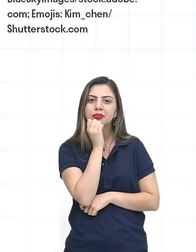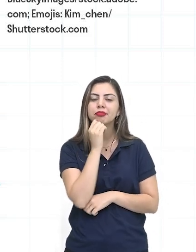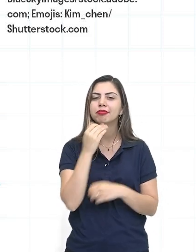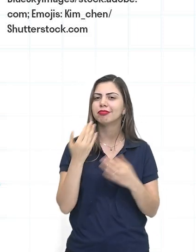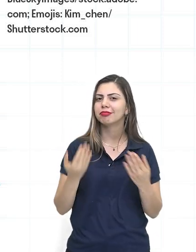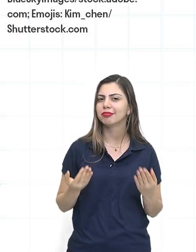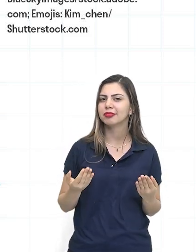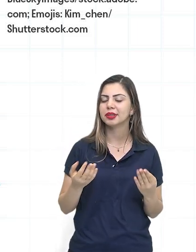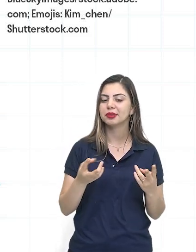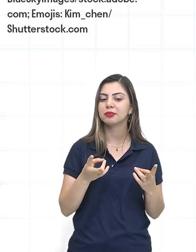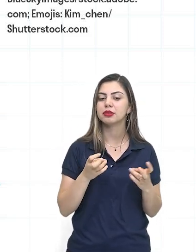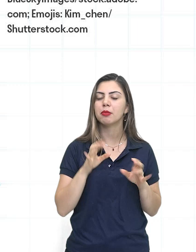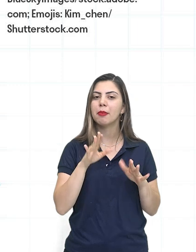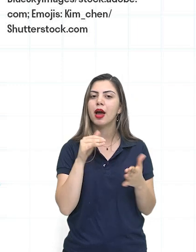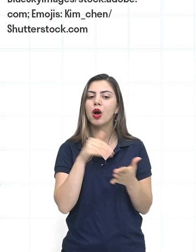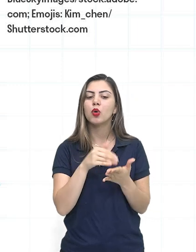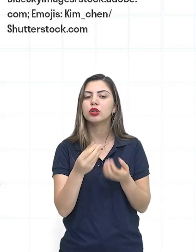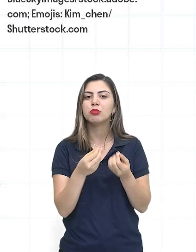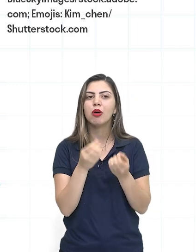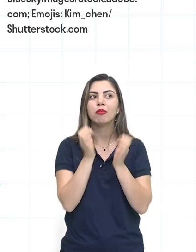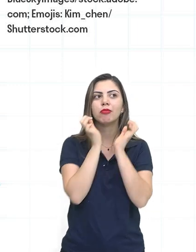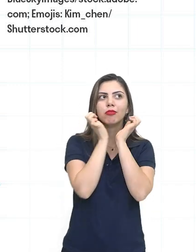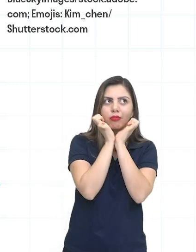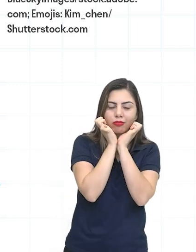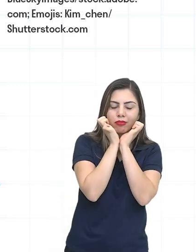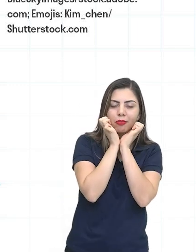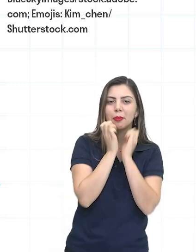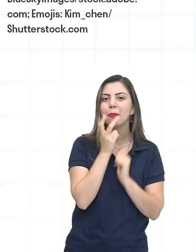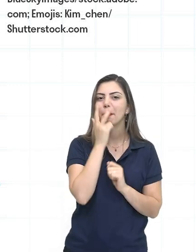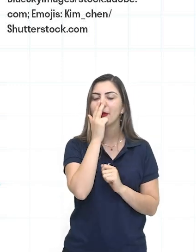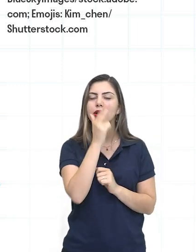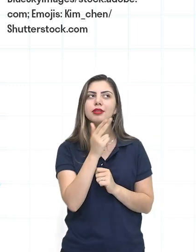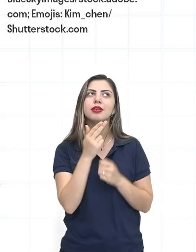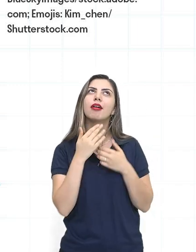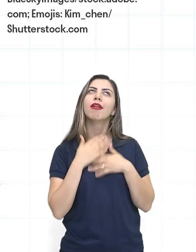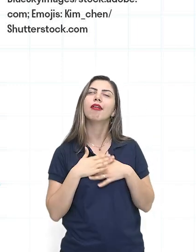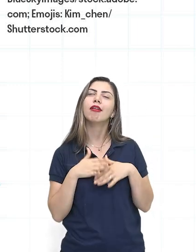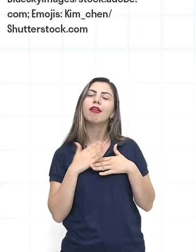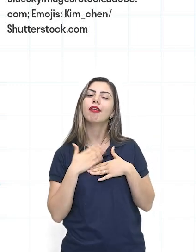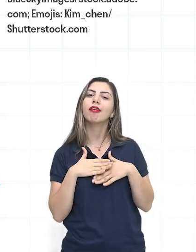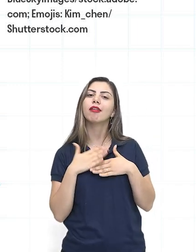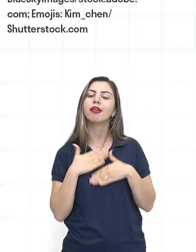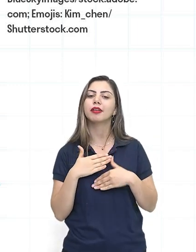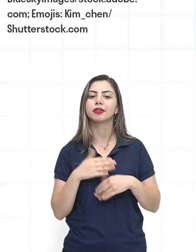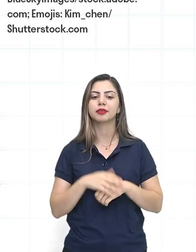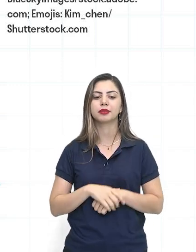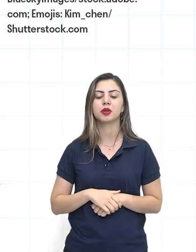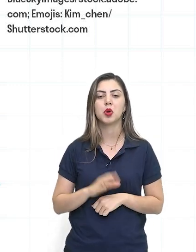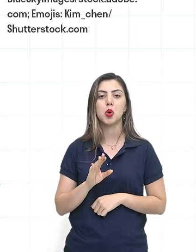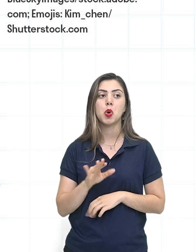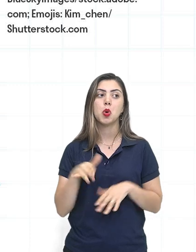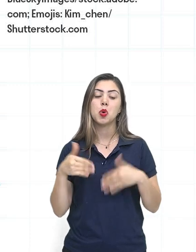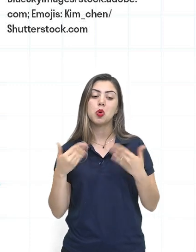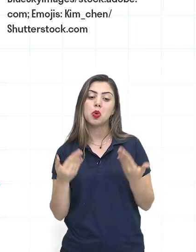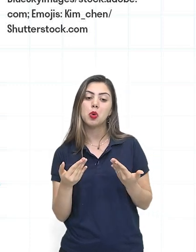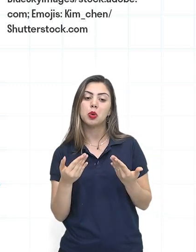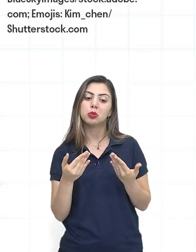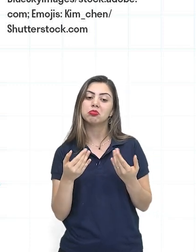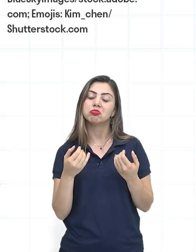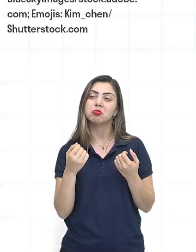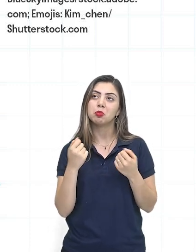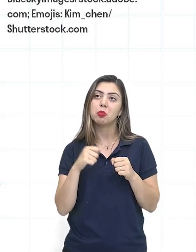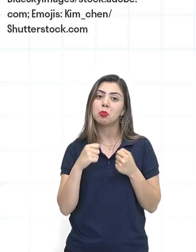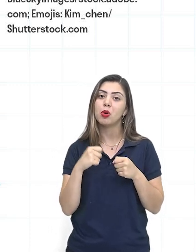E a última está com as duas mãos no queixo, como se ela estivesse descansando, né? Ou fazendo uma certa